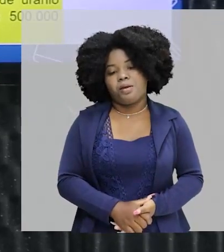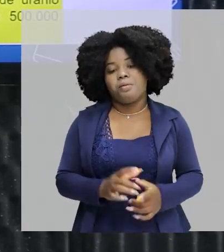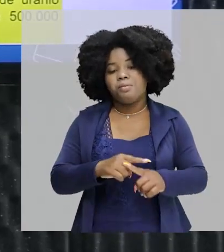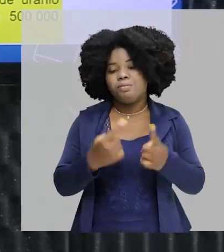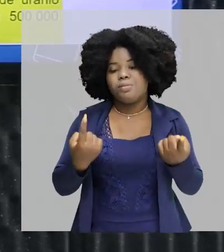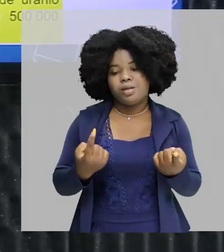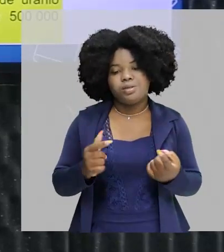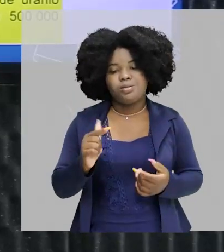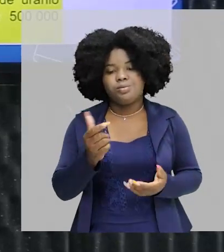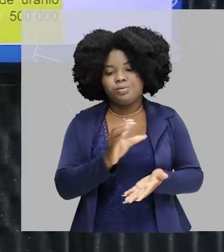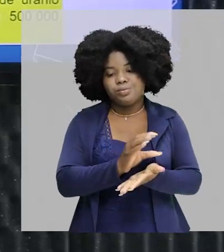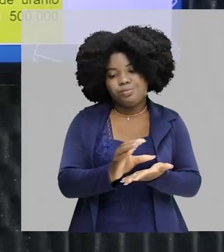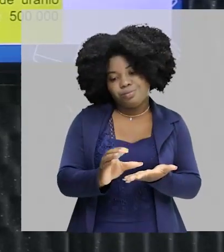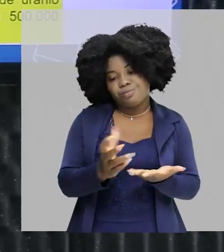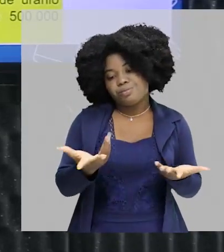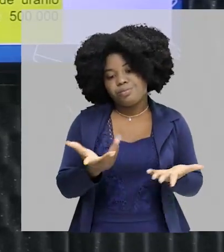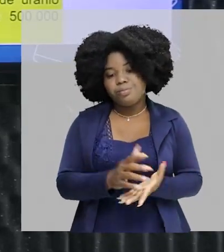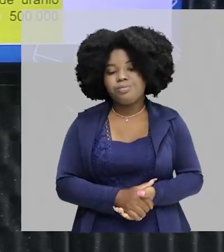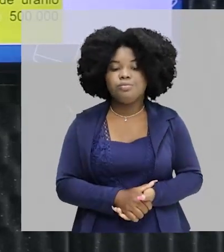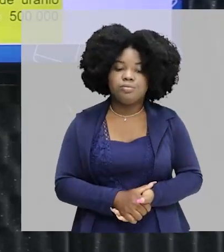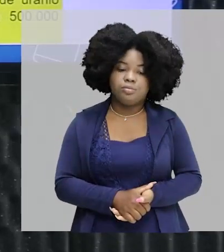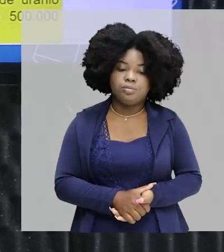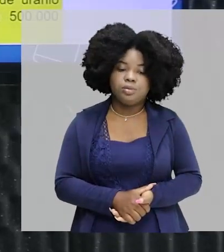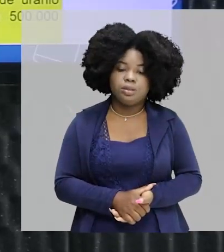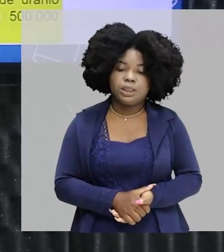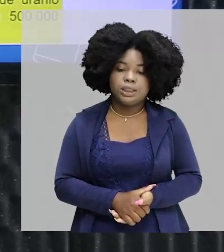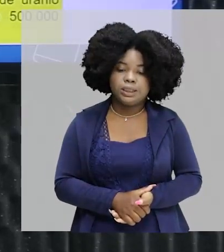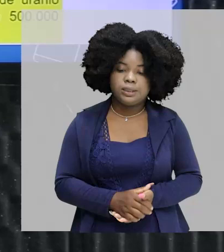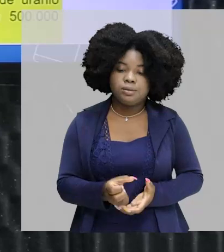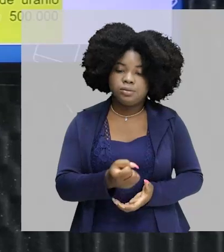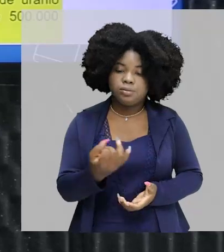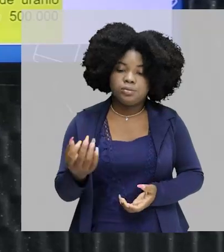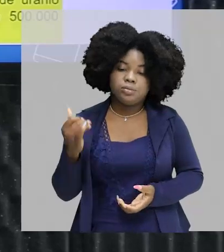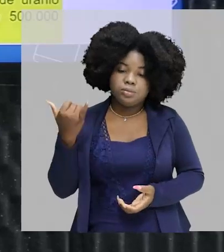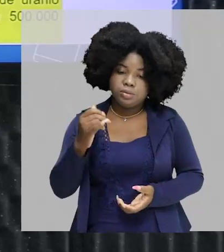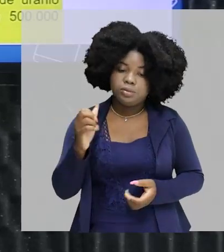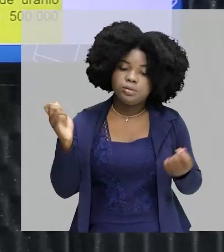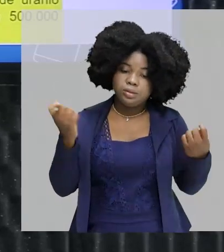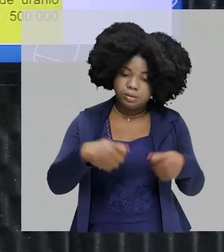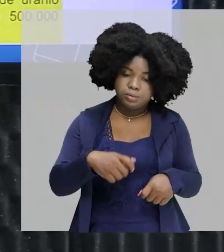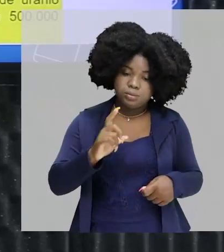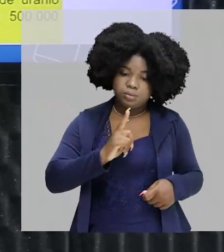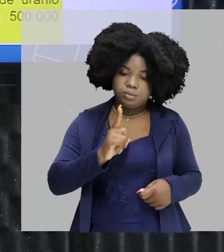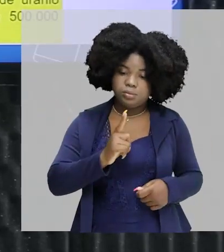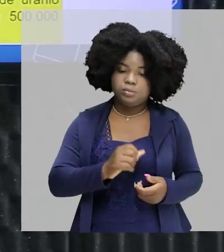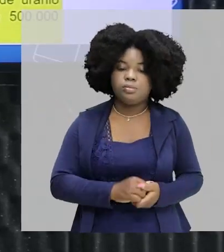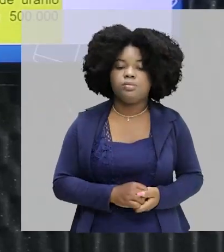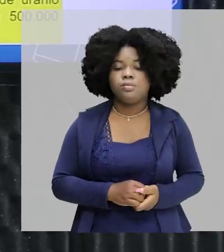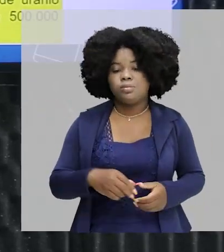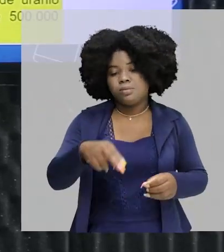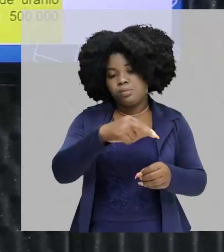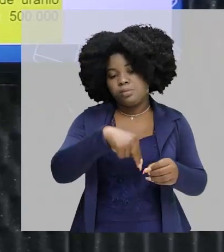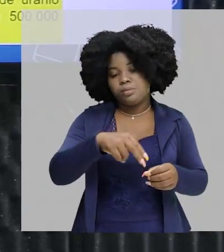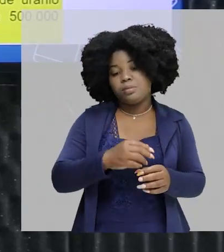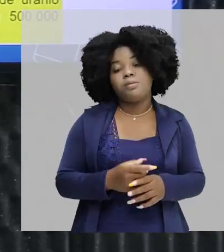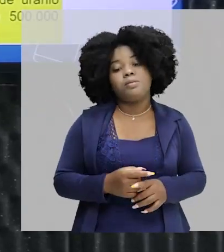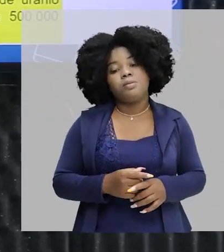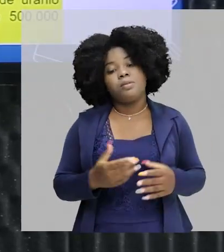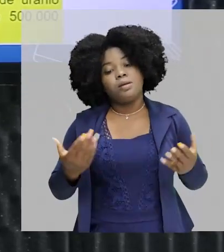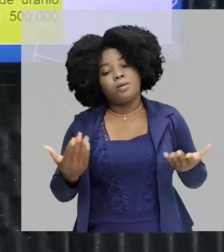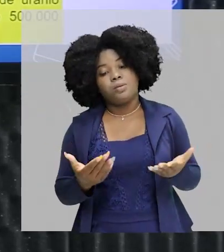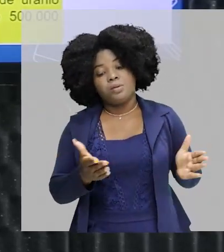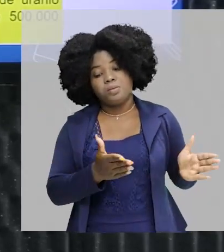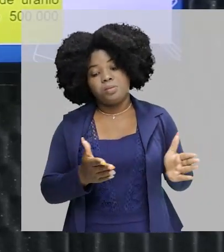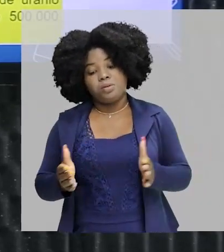desproporcional quanto de energia podemos obter a partir dos fenômenos nucleares, certo? Agora, é